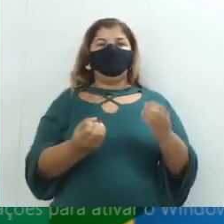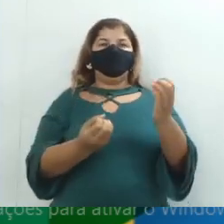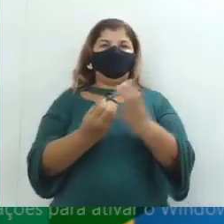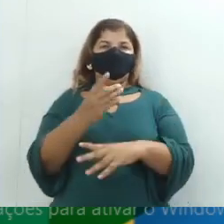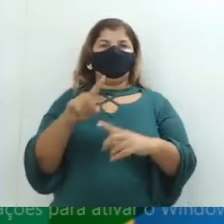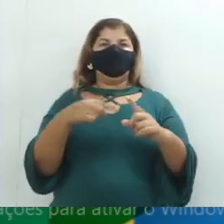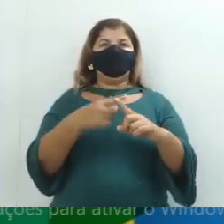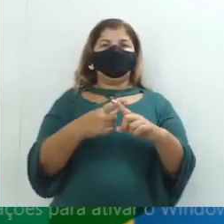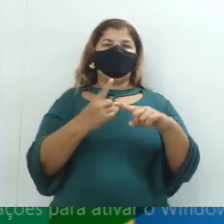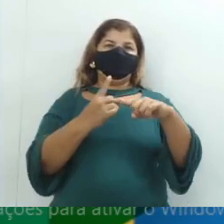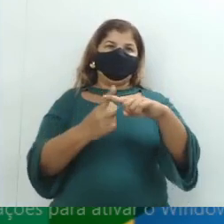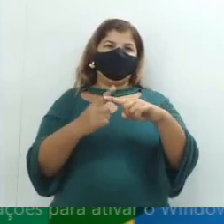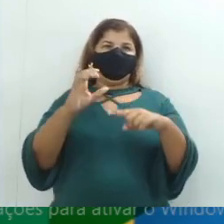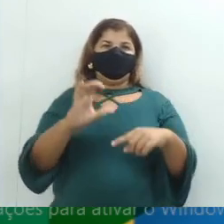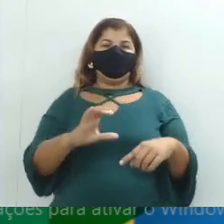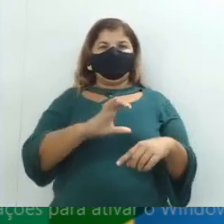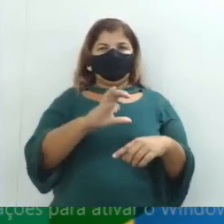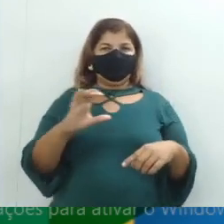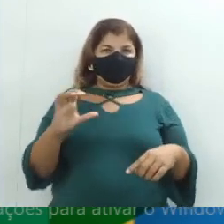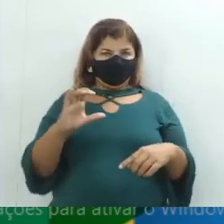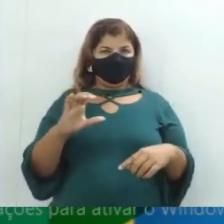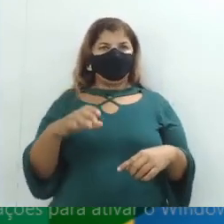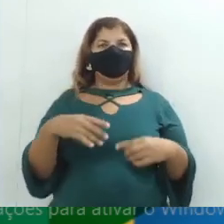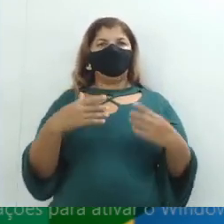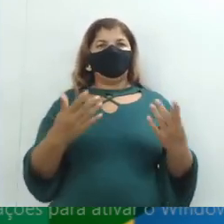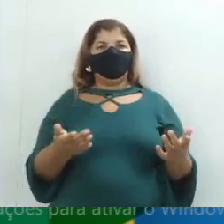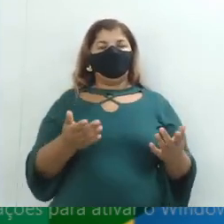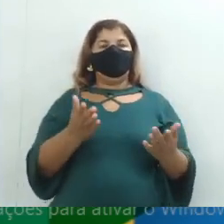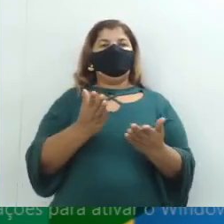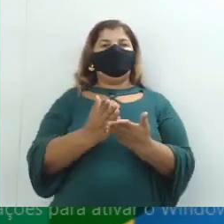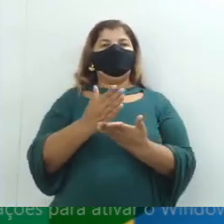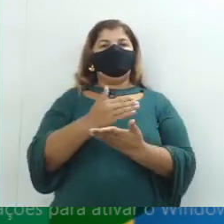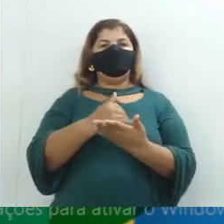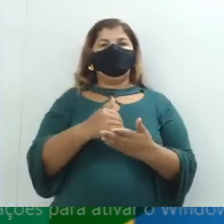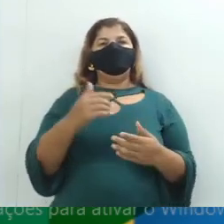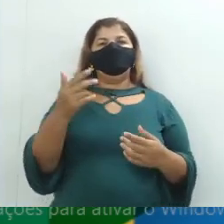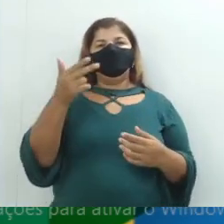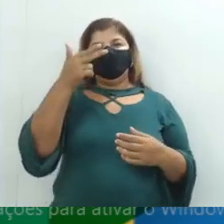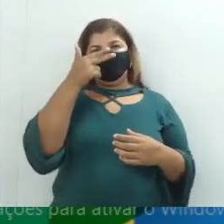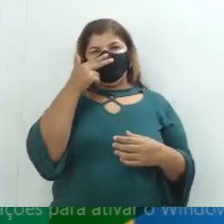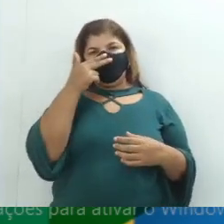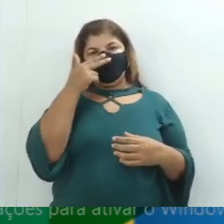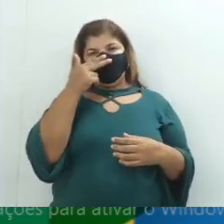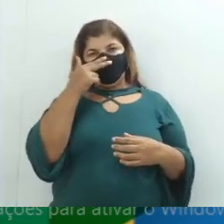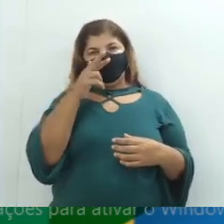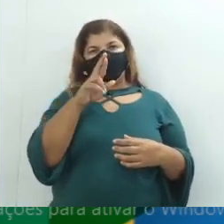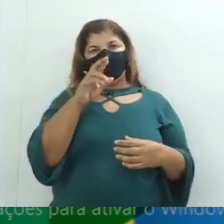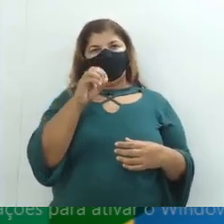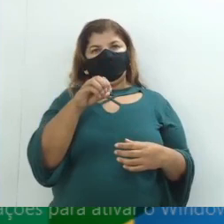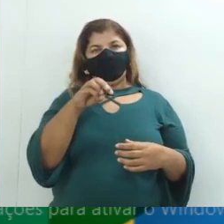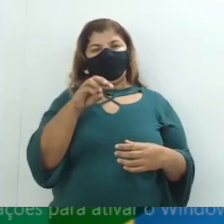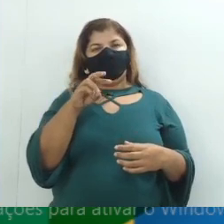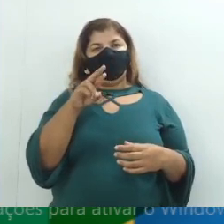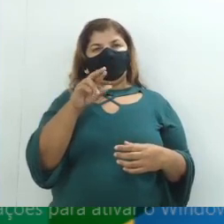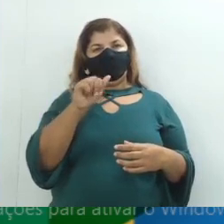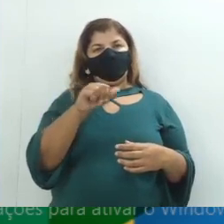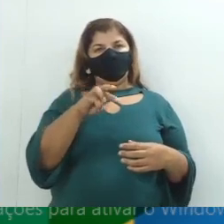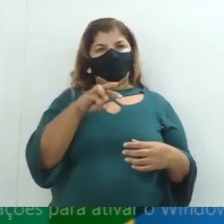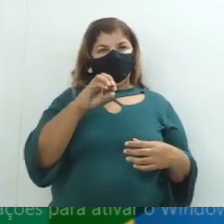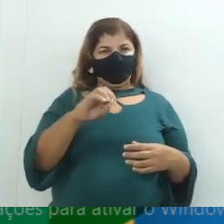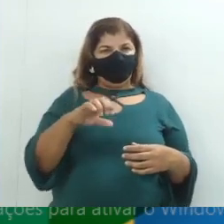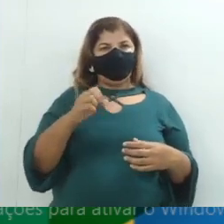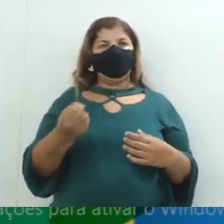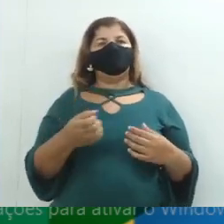C, a divisão da igreja em ramos ortodoxo e romano. E letra D, a subordinação da igreja católica ao